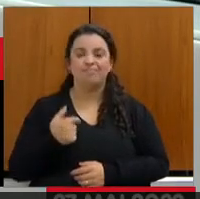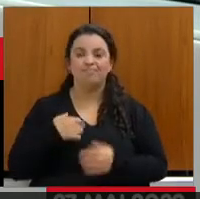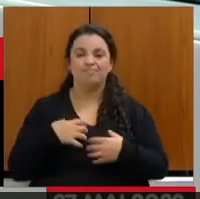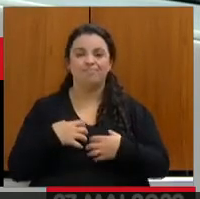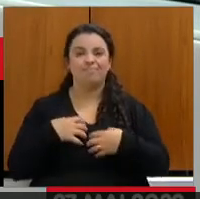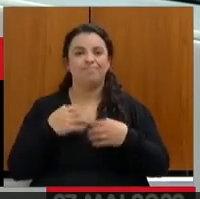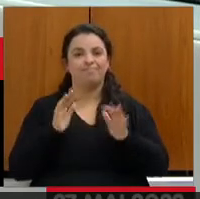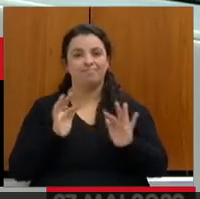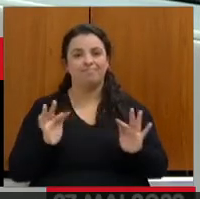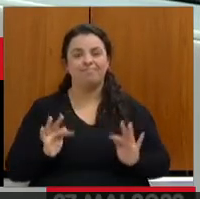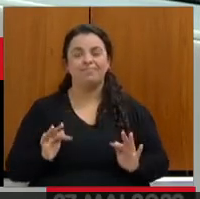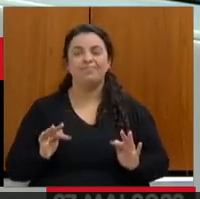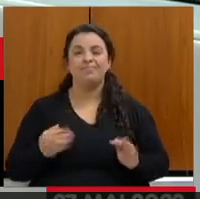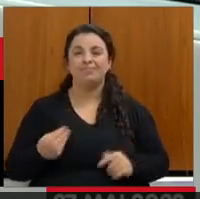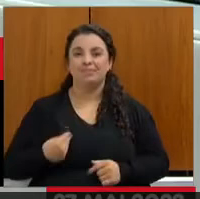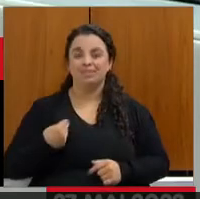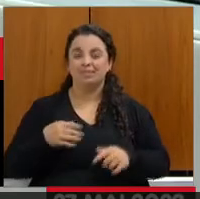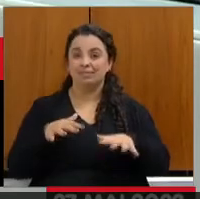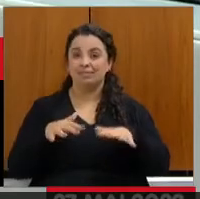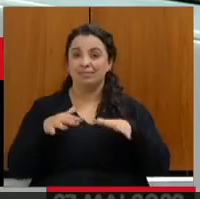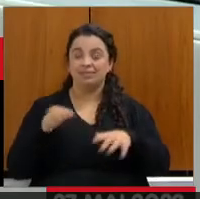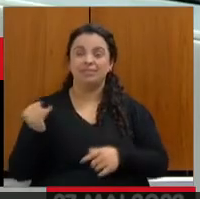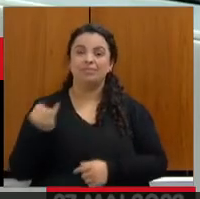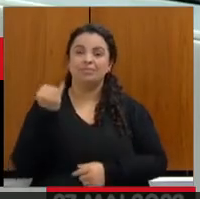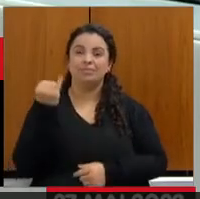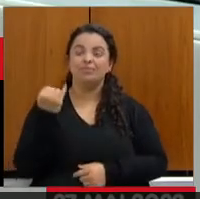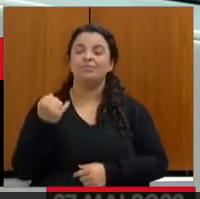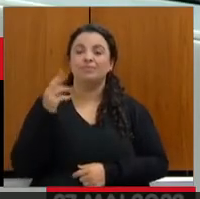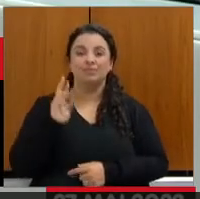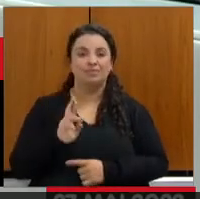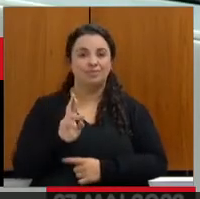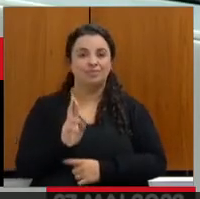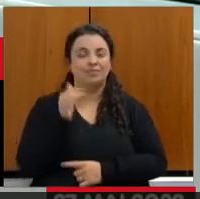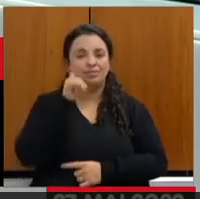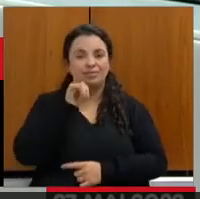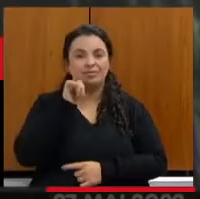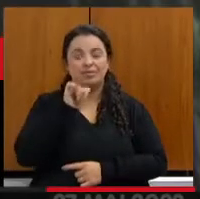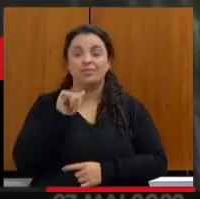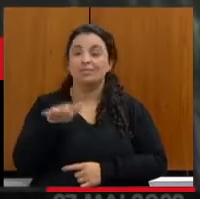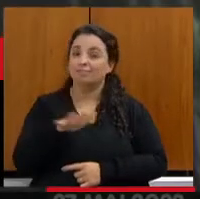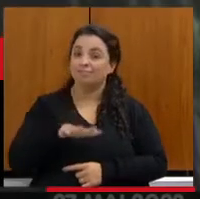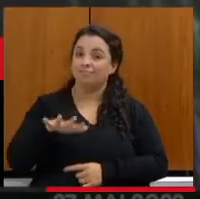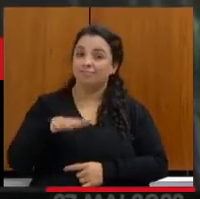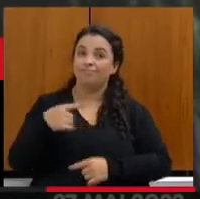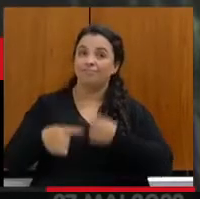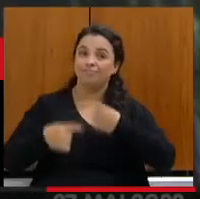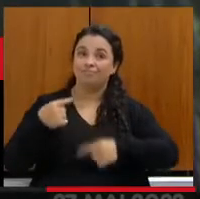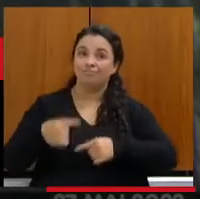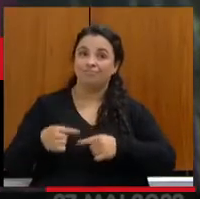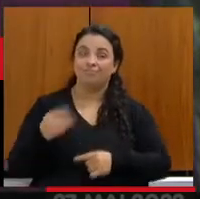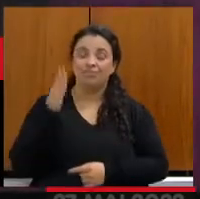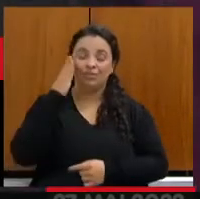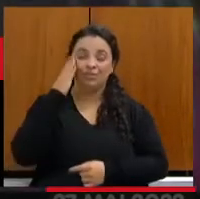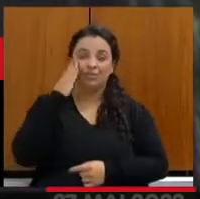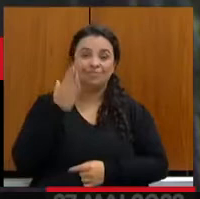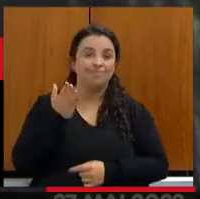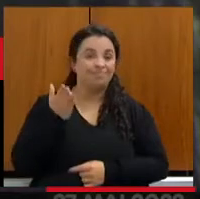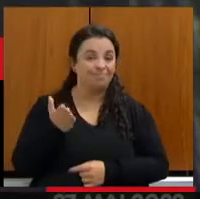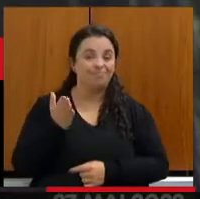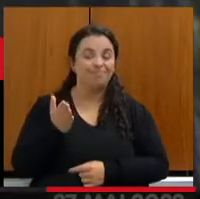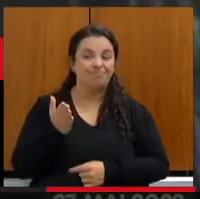participar dessa plenária sobre a importância da representatividade das mulheres na política eu sei o quanto isso é